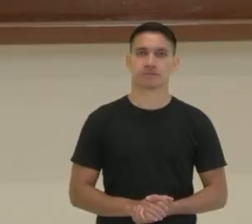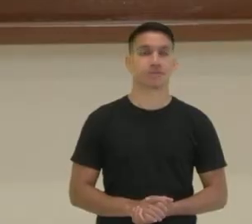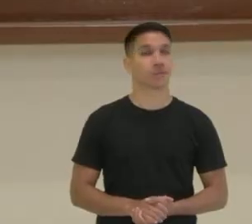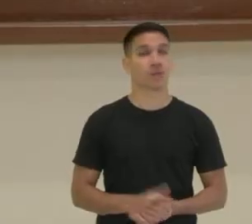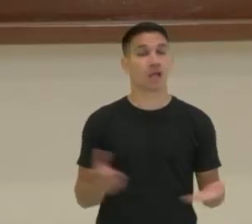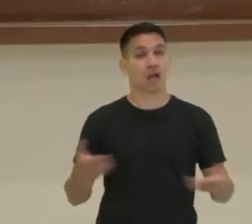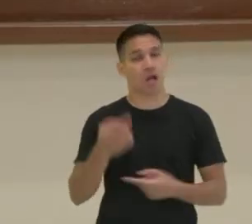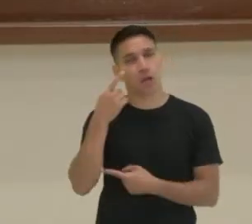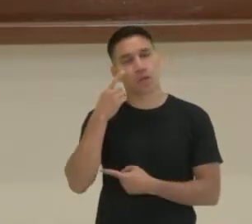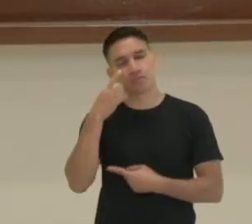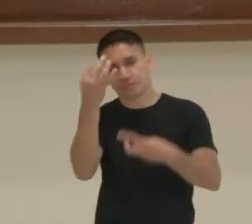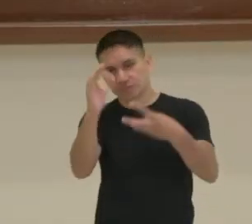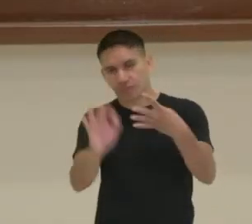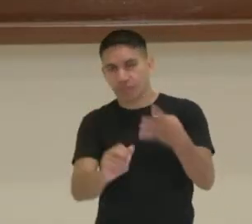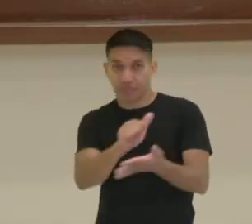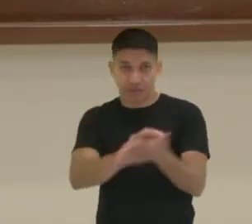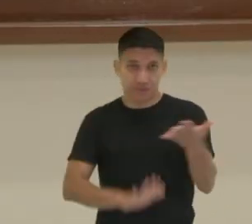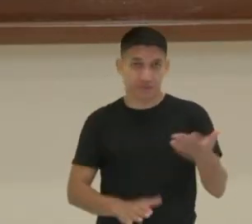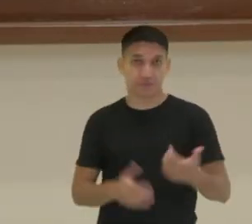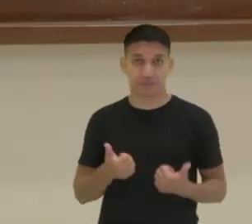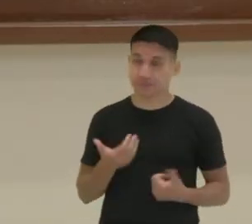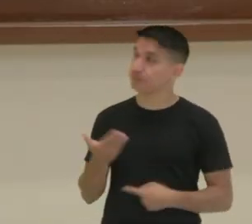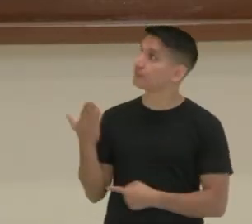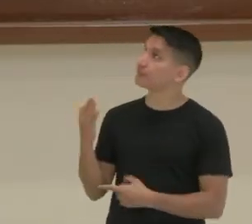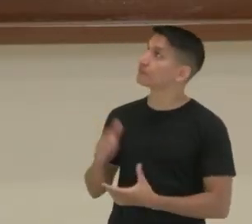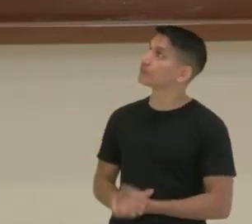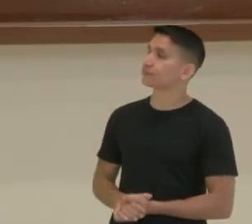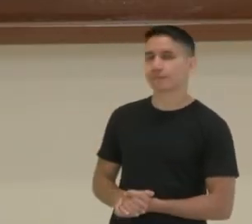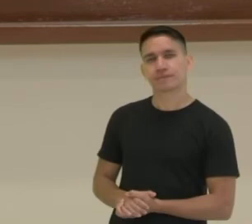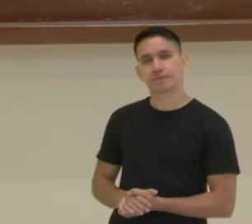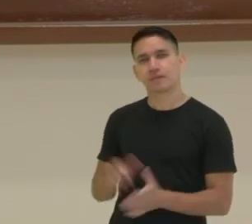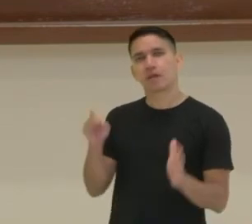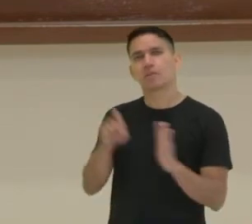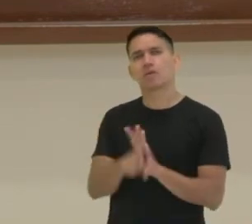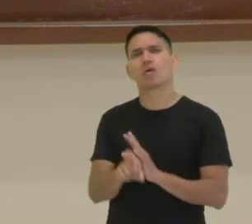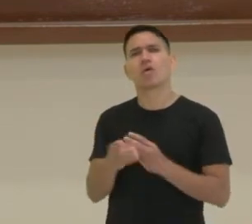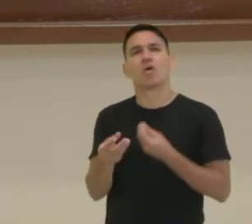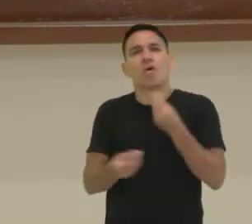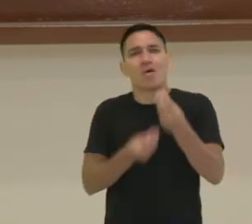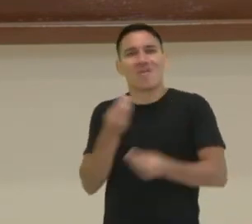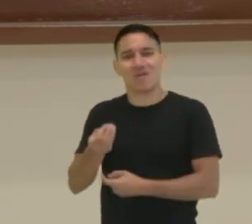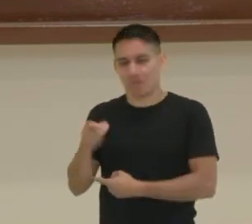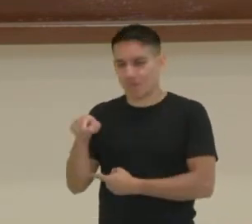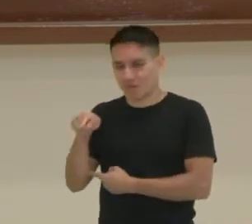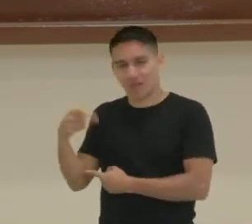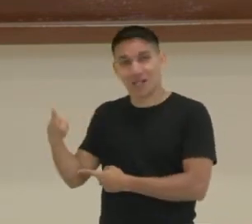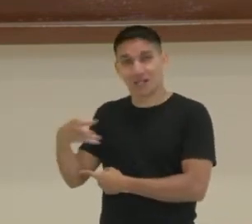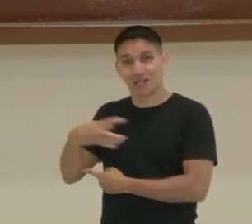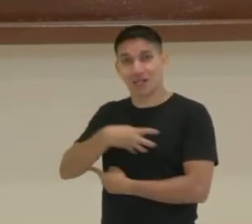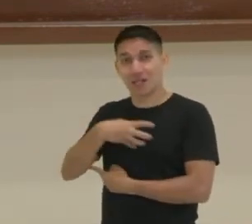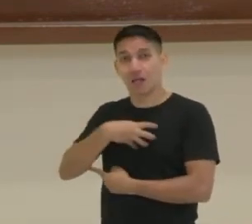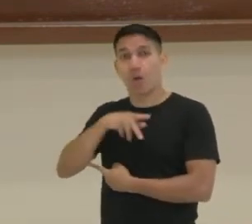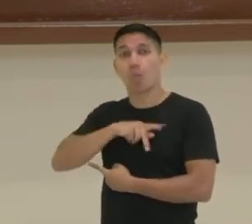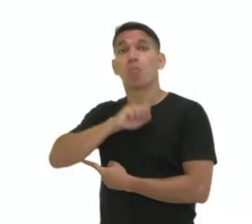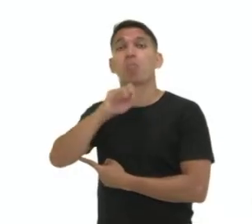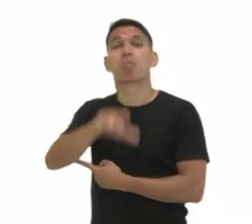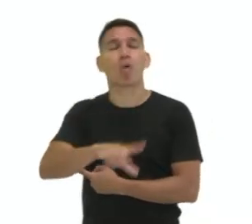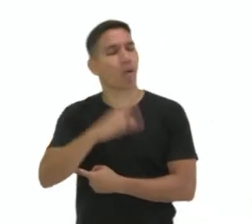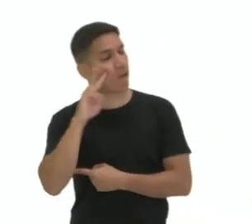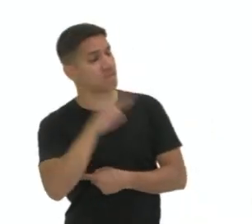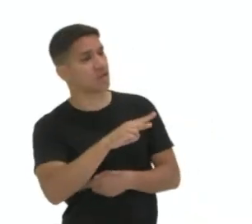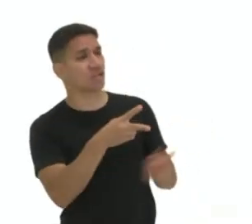Vamos fazer a correção então dessa atividade, pessoal? Veja, como os portugueses viam e julgavam